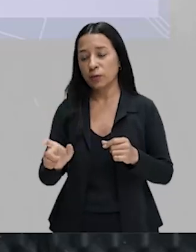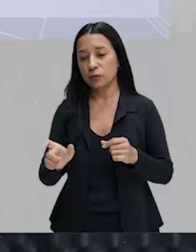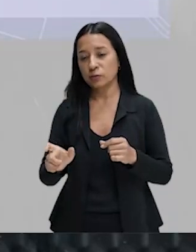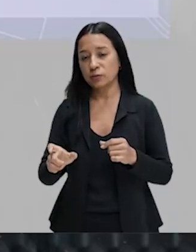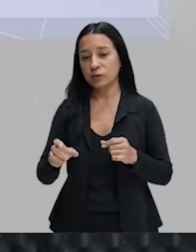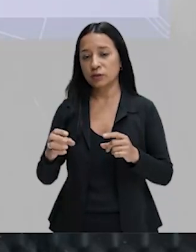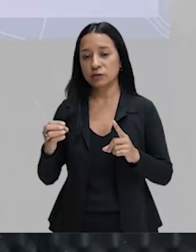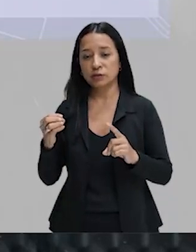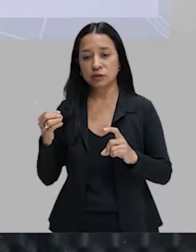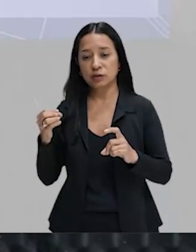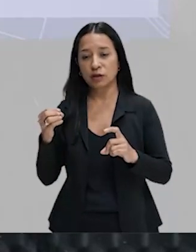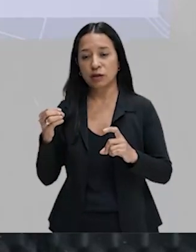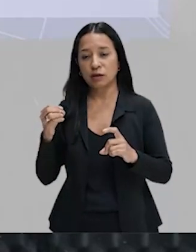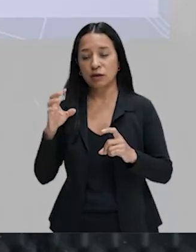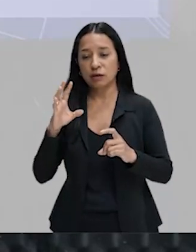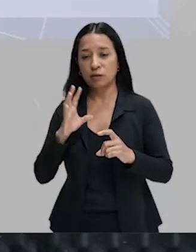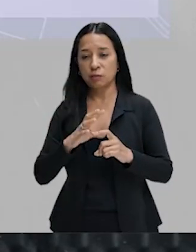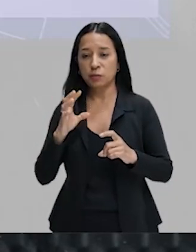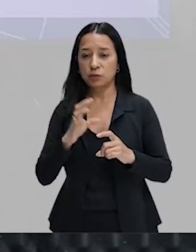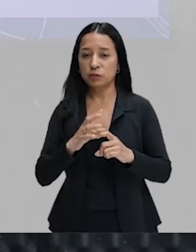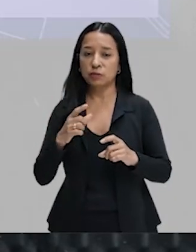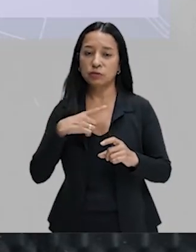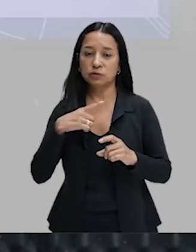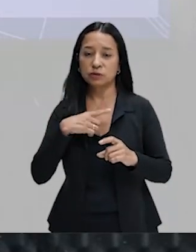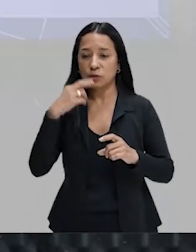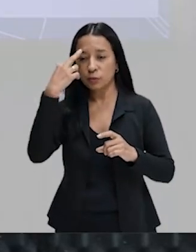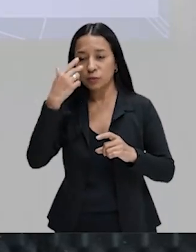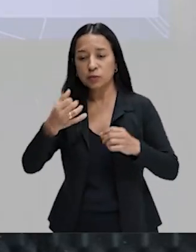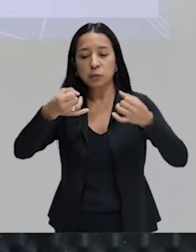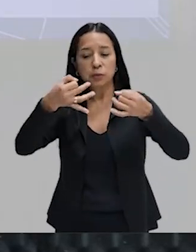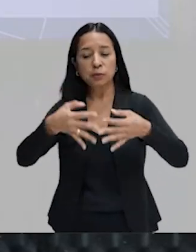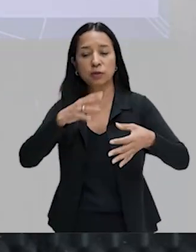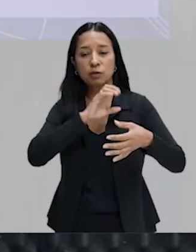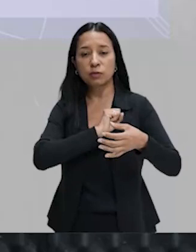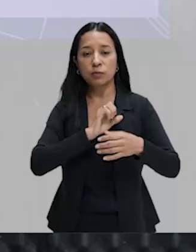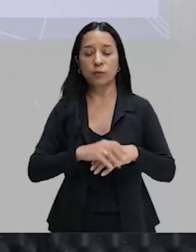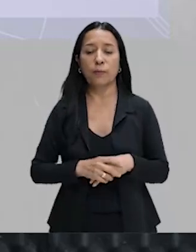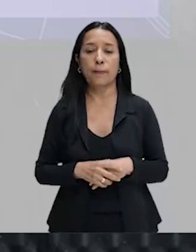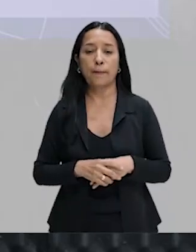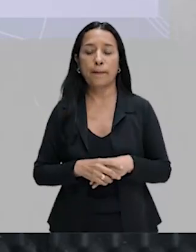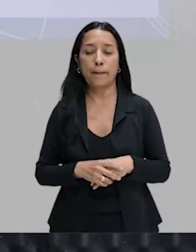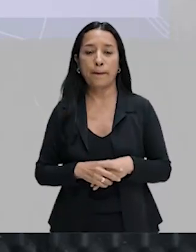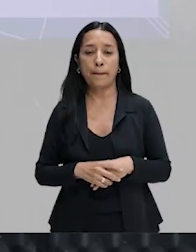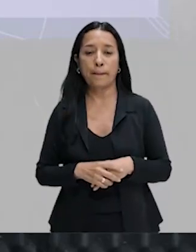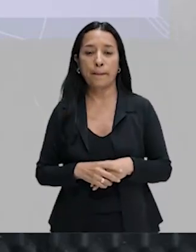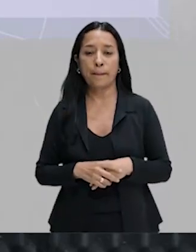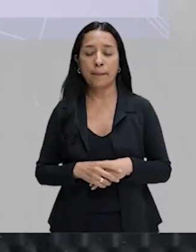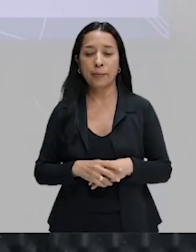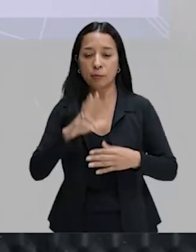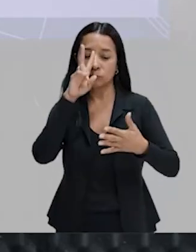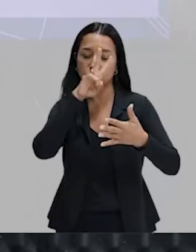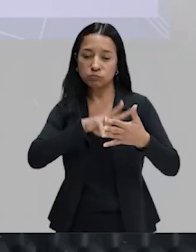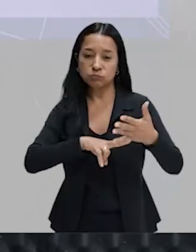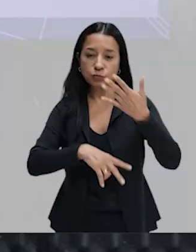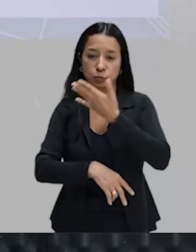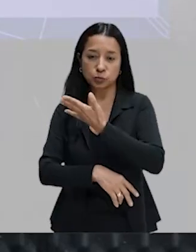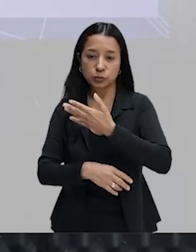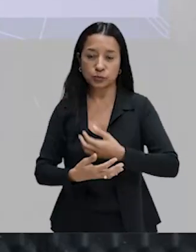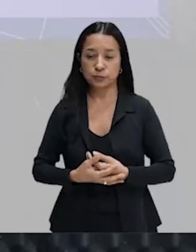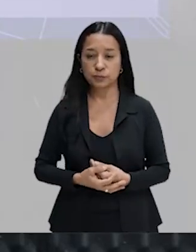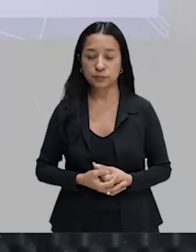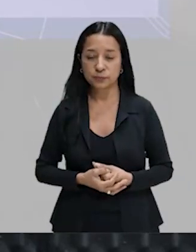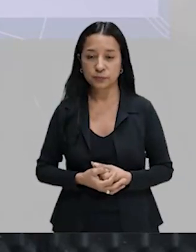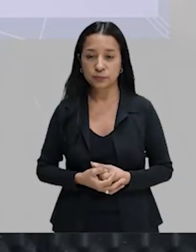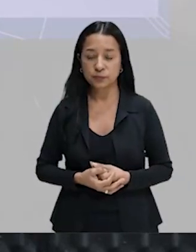história para explicar o amor, né? Eu vou voltar aqui. Opa, olha só. Vou ler todinho agora. Mas um dia, brincando, a demência irritada,